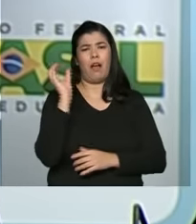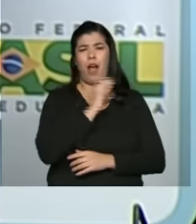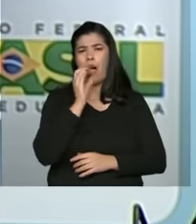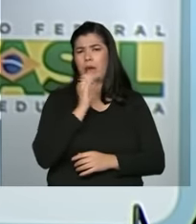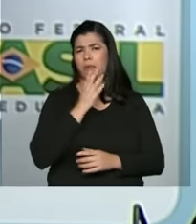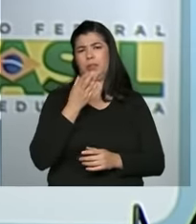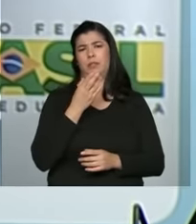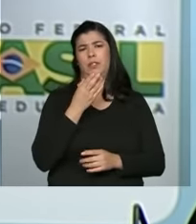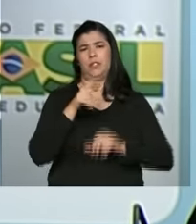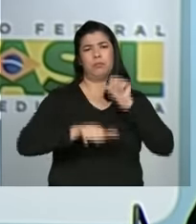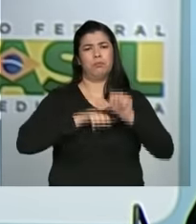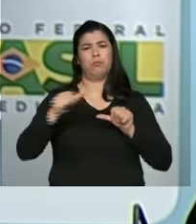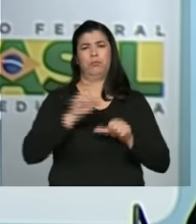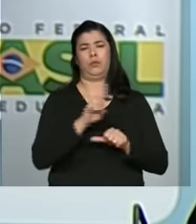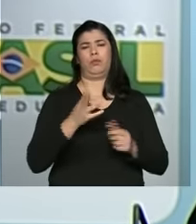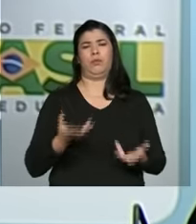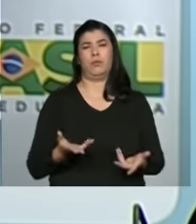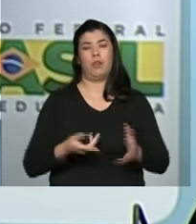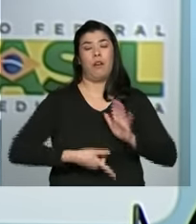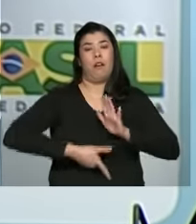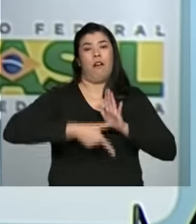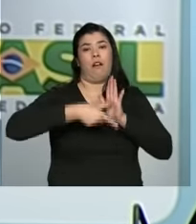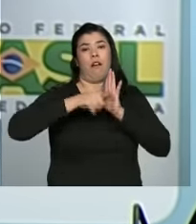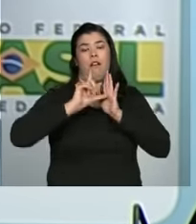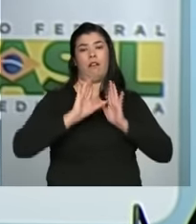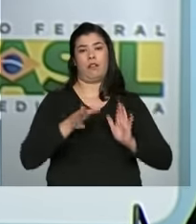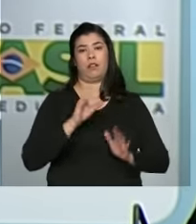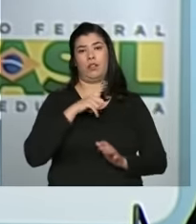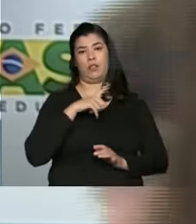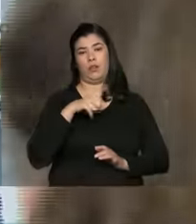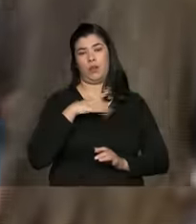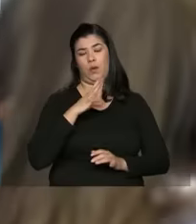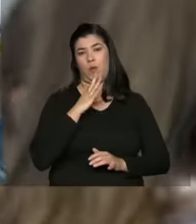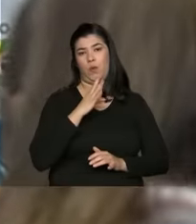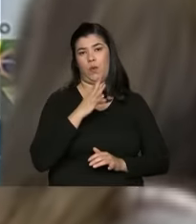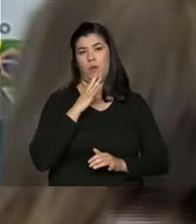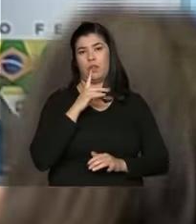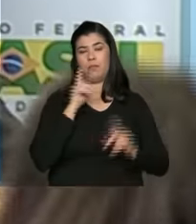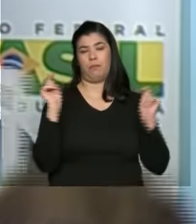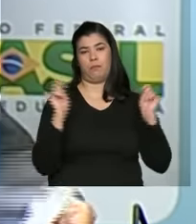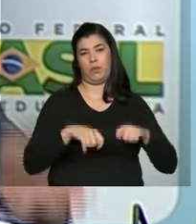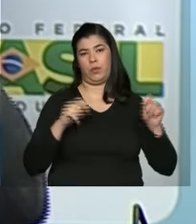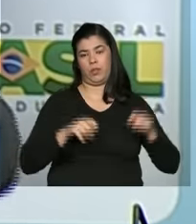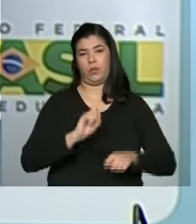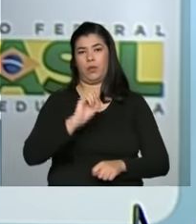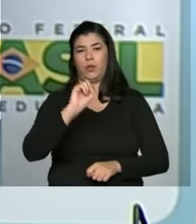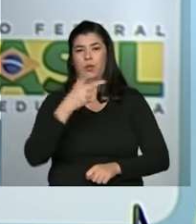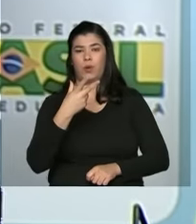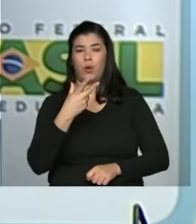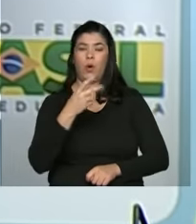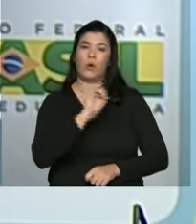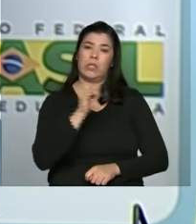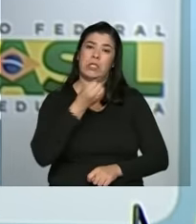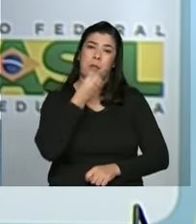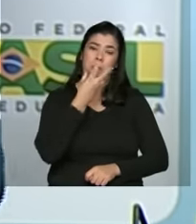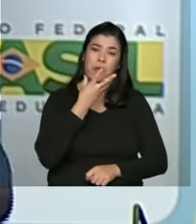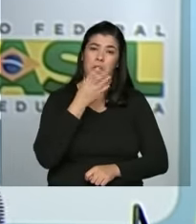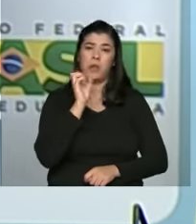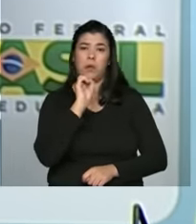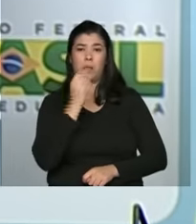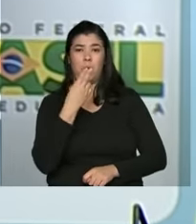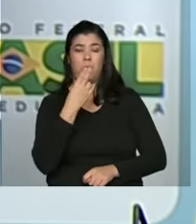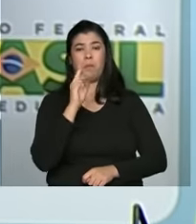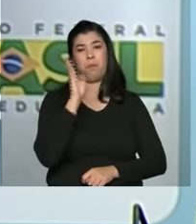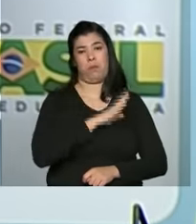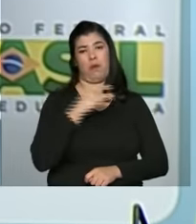obsoletos antes mesmo que se tenha um conhecimento dos seus potenciais benefícios ou dos seus malefícios Então essa é